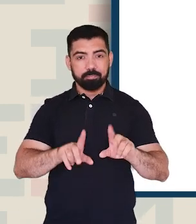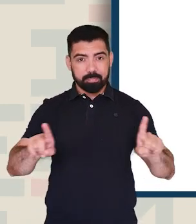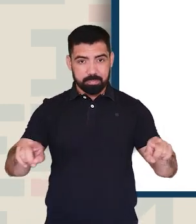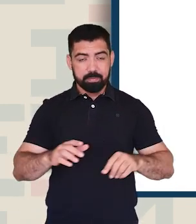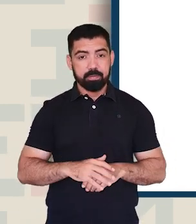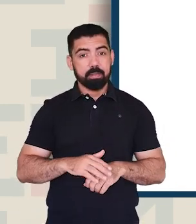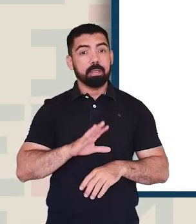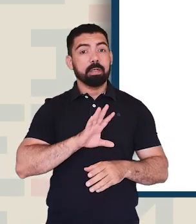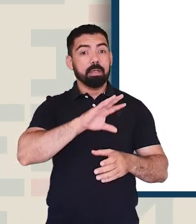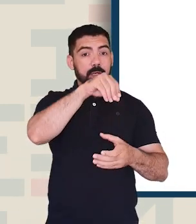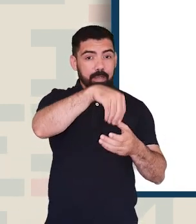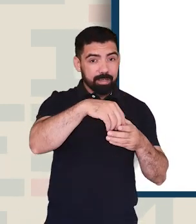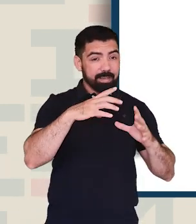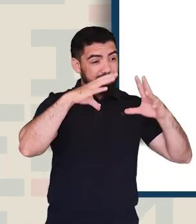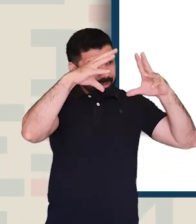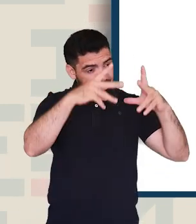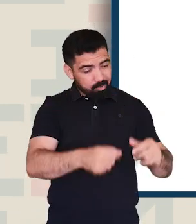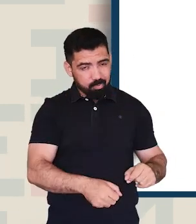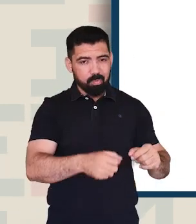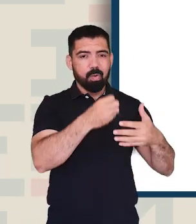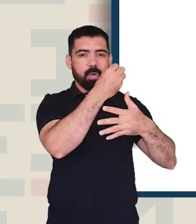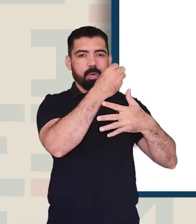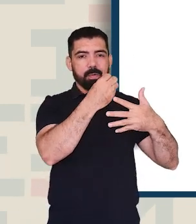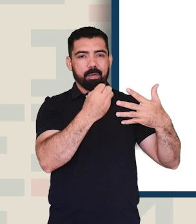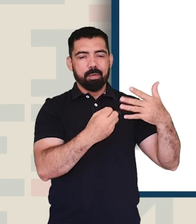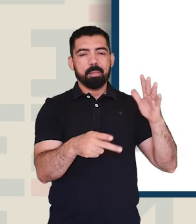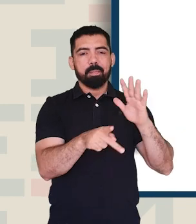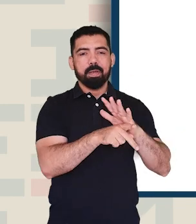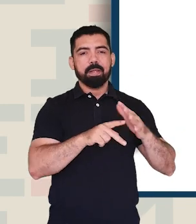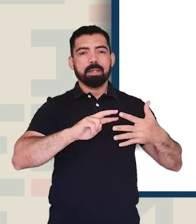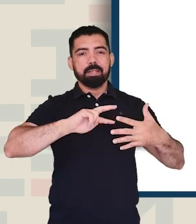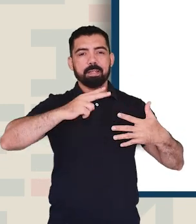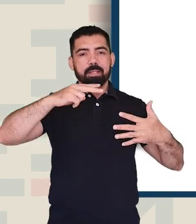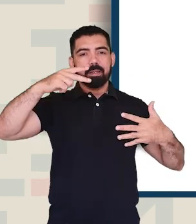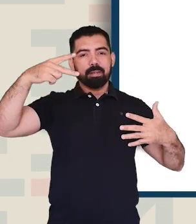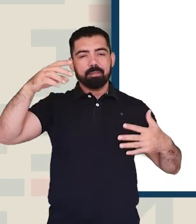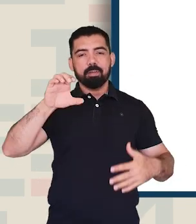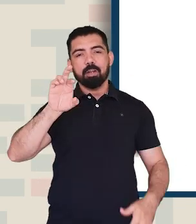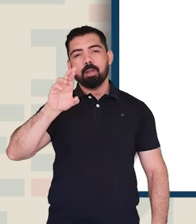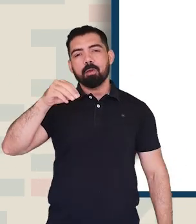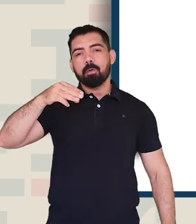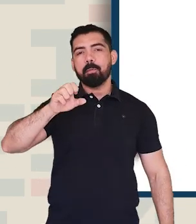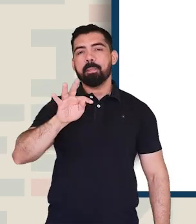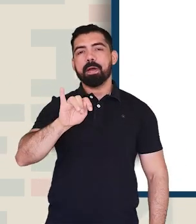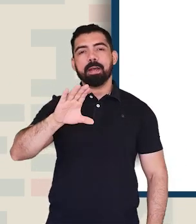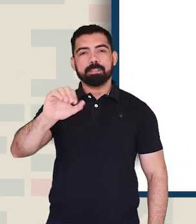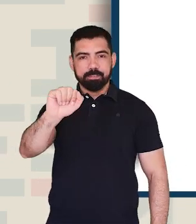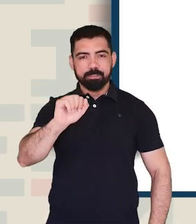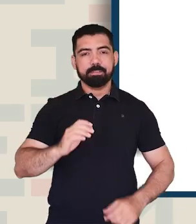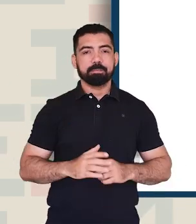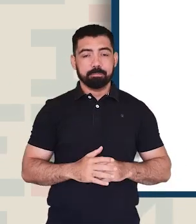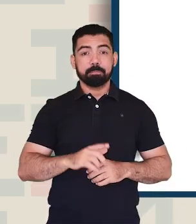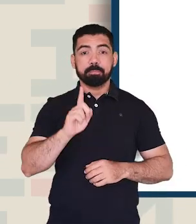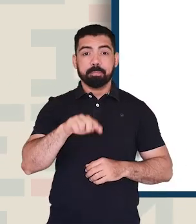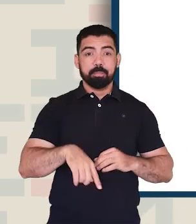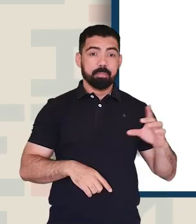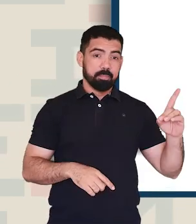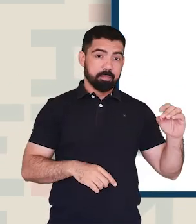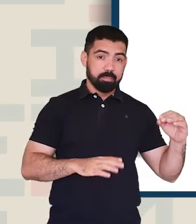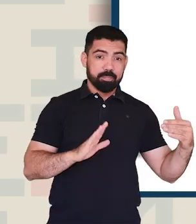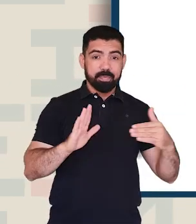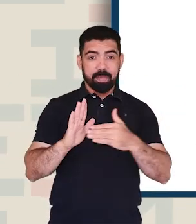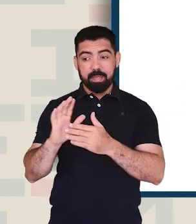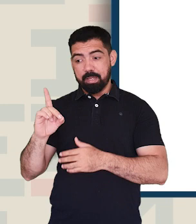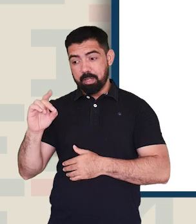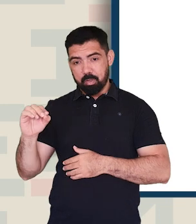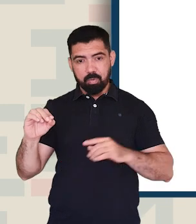isso cobre todas as notas da escala cromática, né? Escala cromática que vai, se eu for do dó, eu vou de um dó